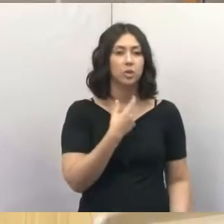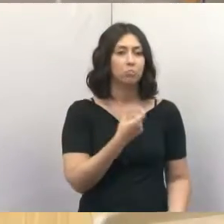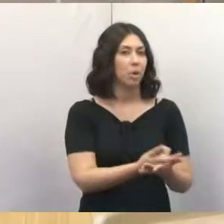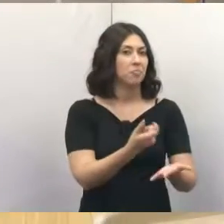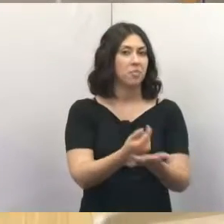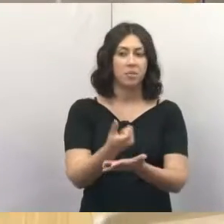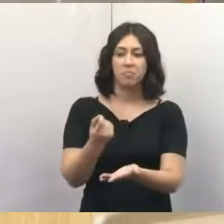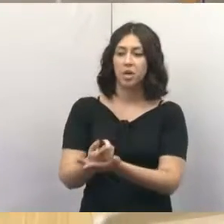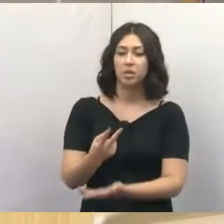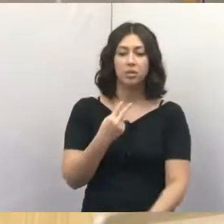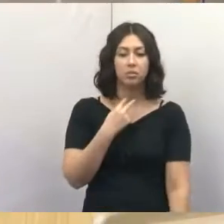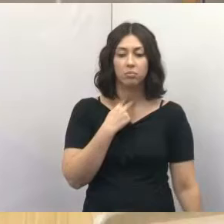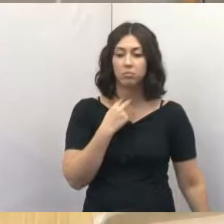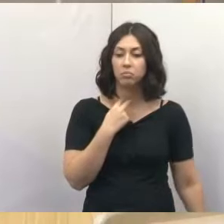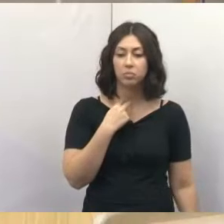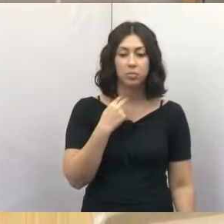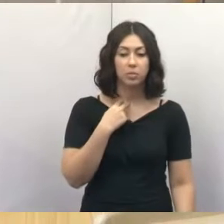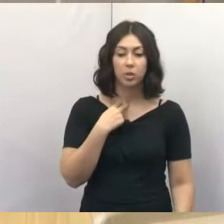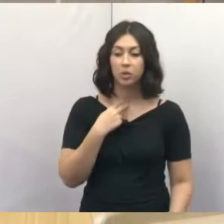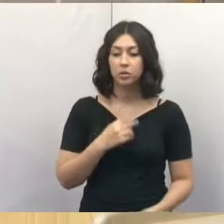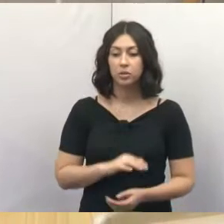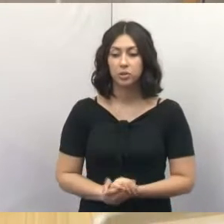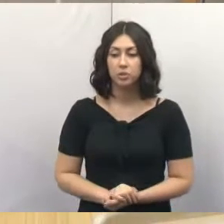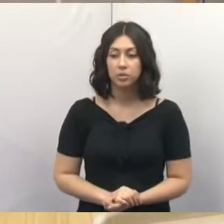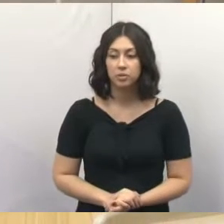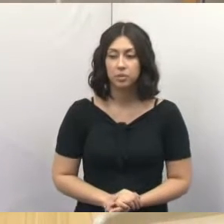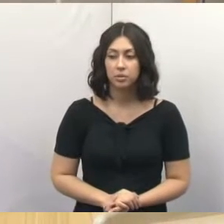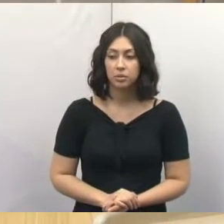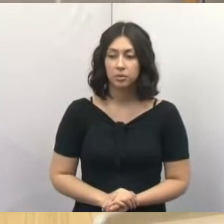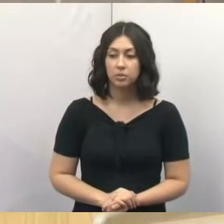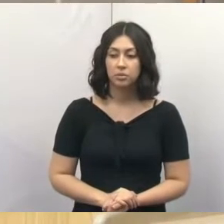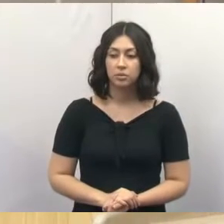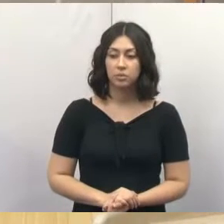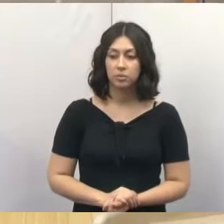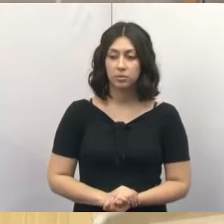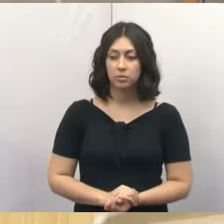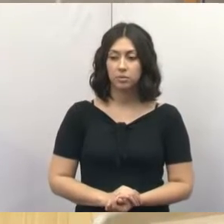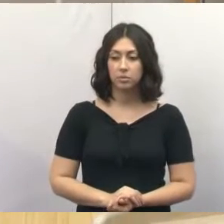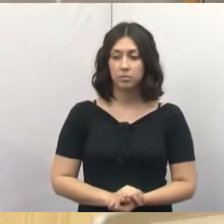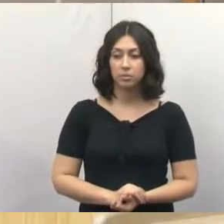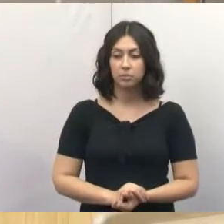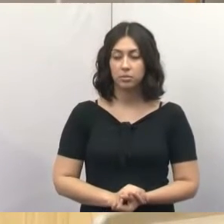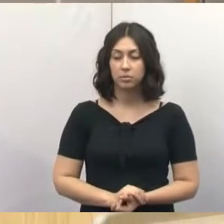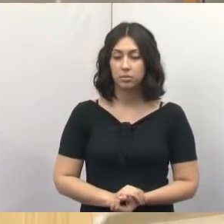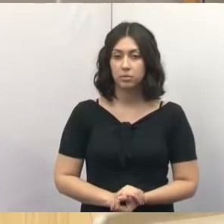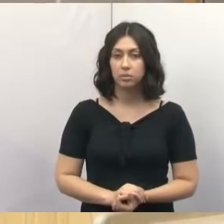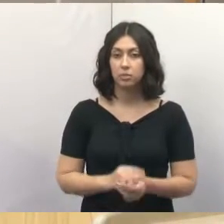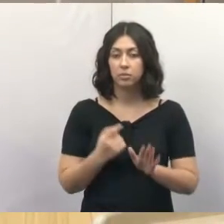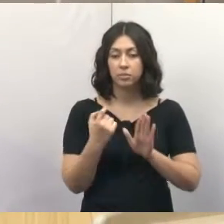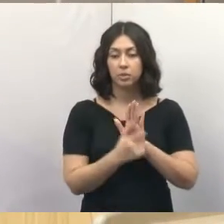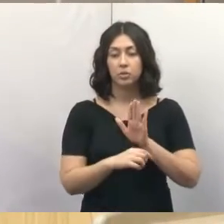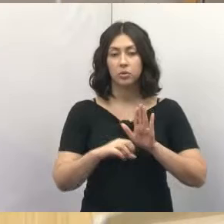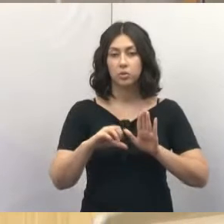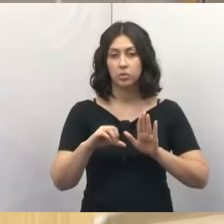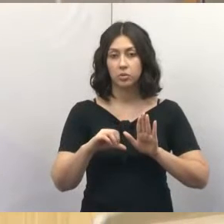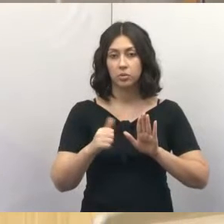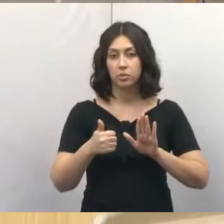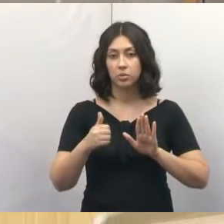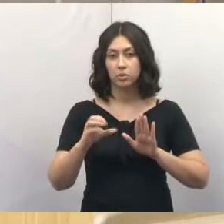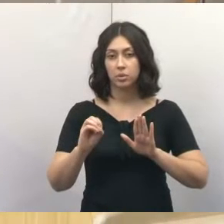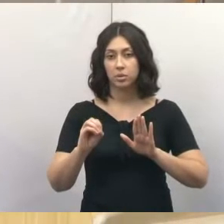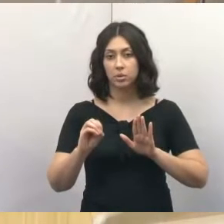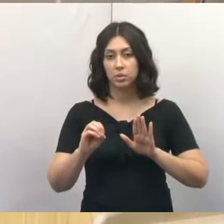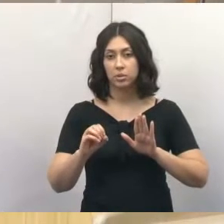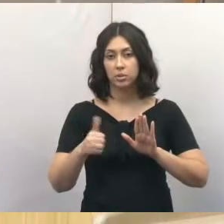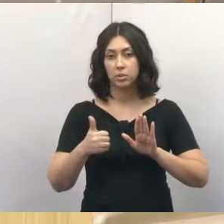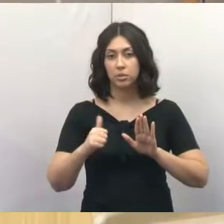possa ser suprimida pelo gabinete de seus vereadores integrantes. 8. O parágrafo 9º, 10 e